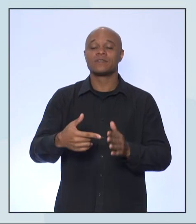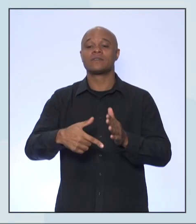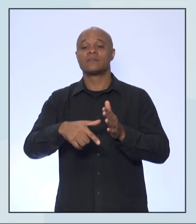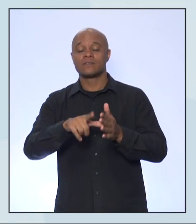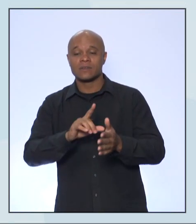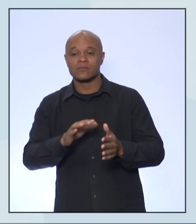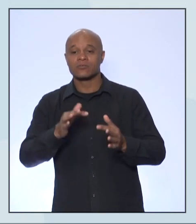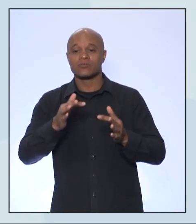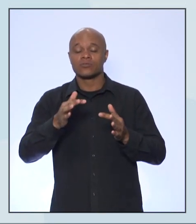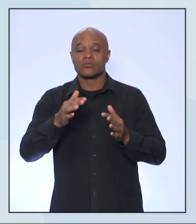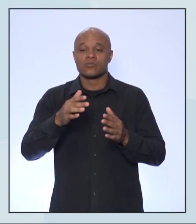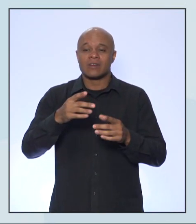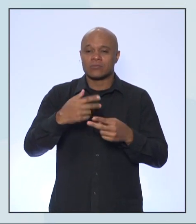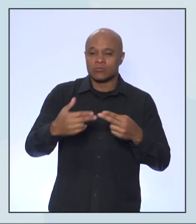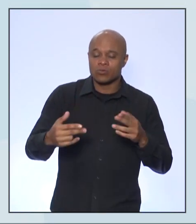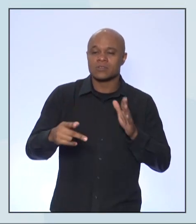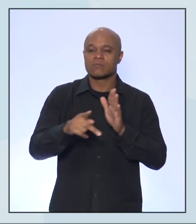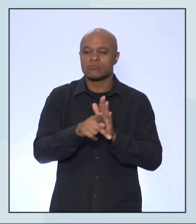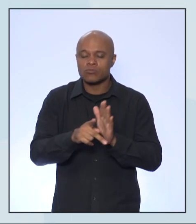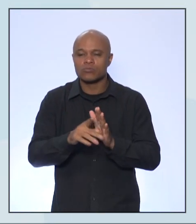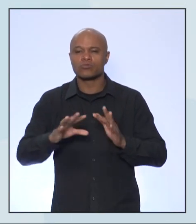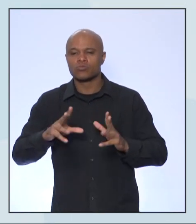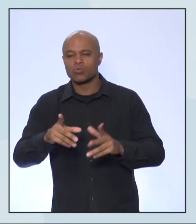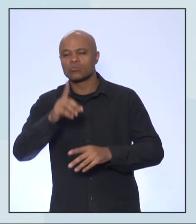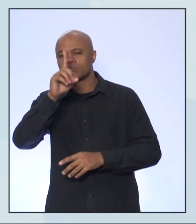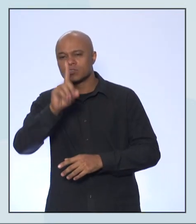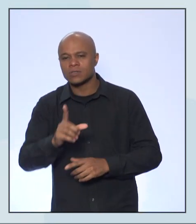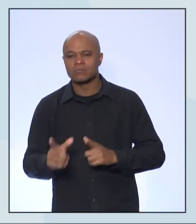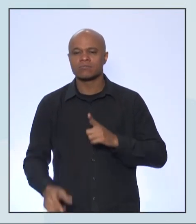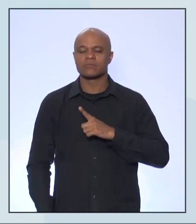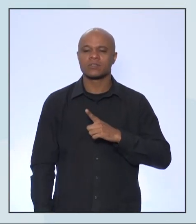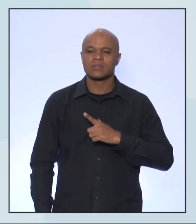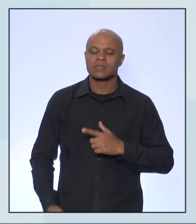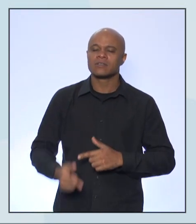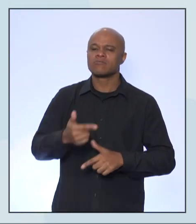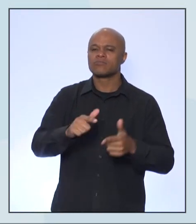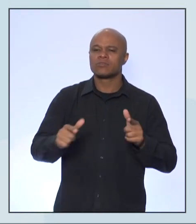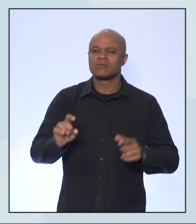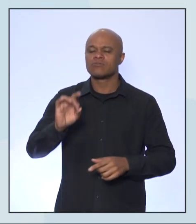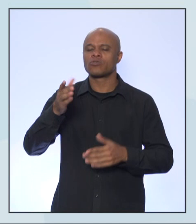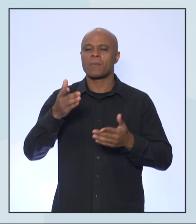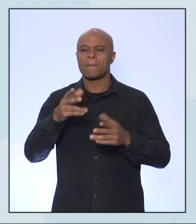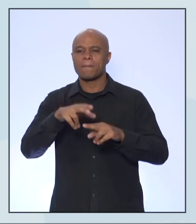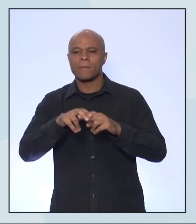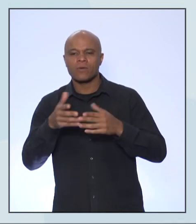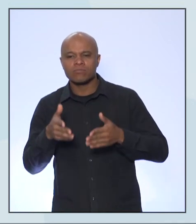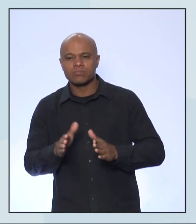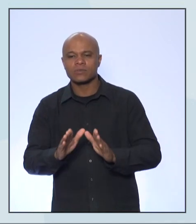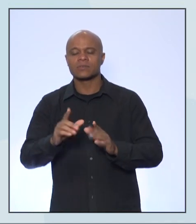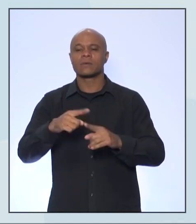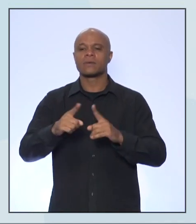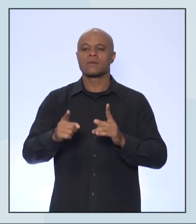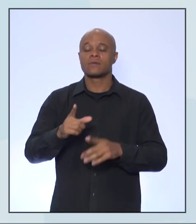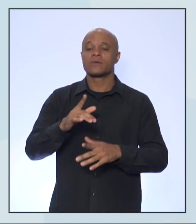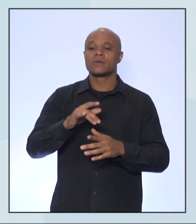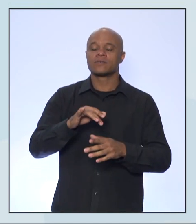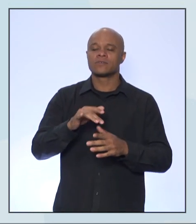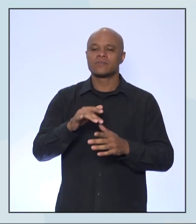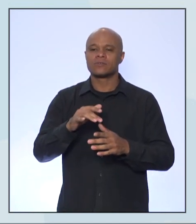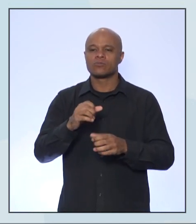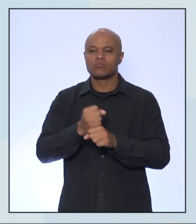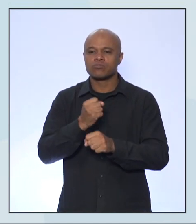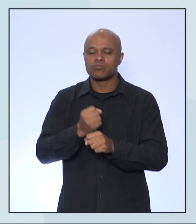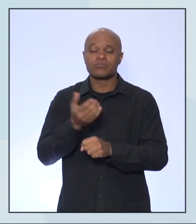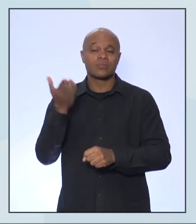o estabelecimento dos direitos universais, que não dependia mais do nascimento. Lembrando que, na Idade Média, a